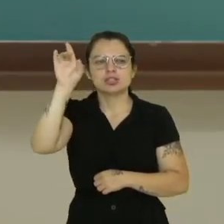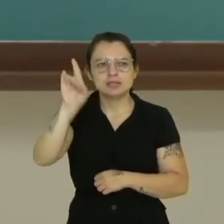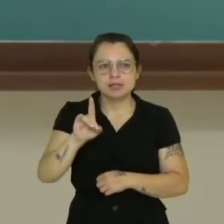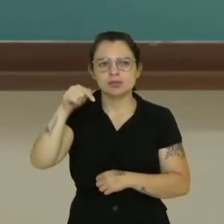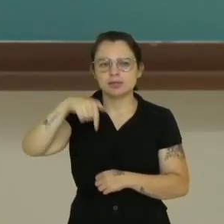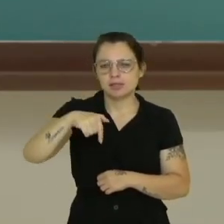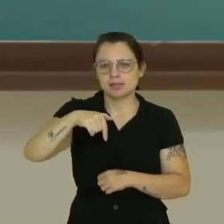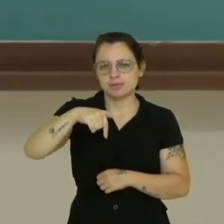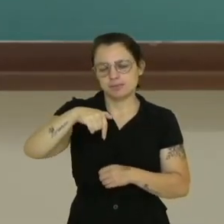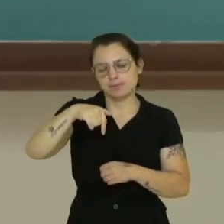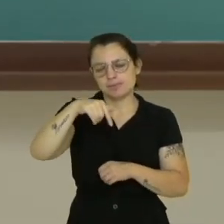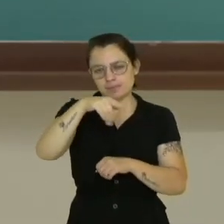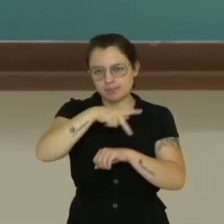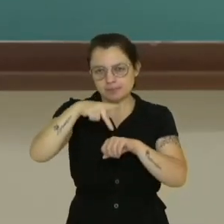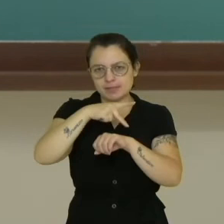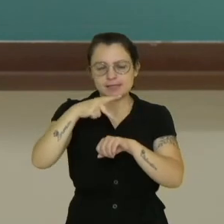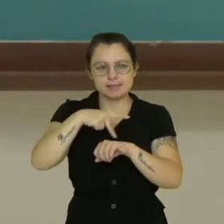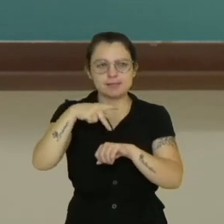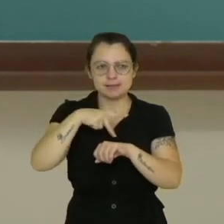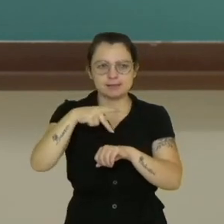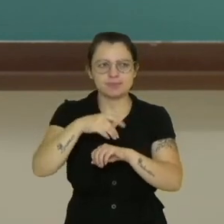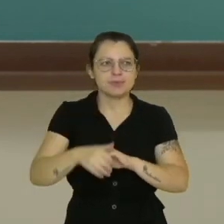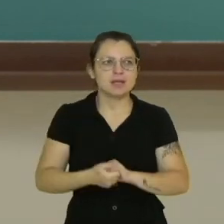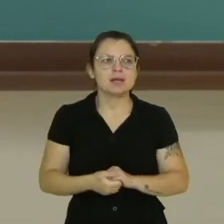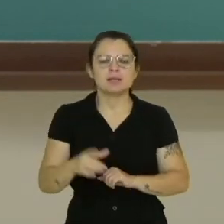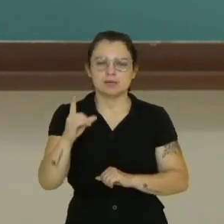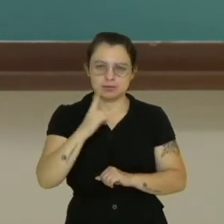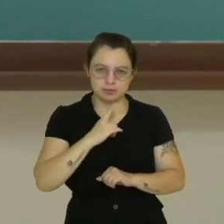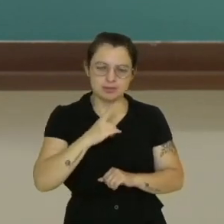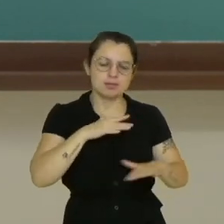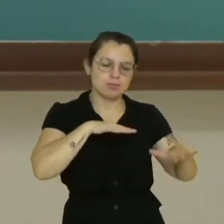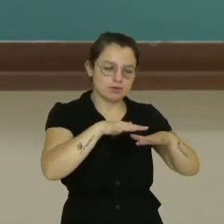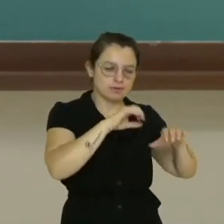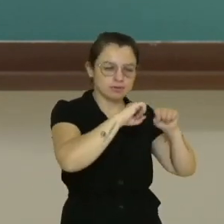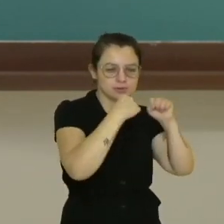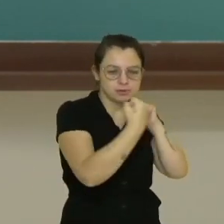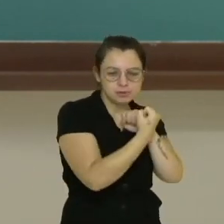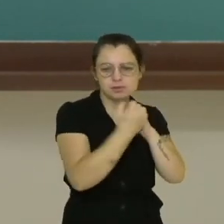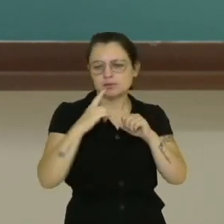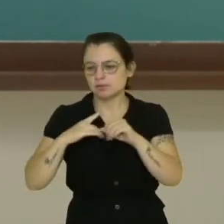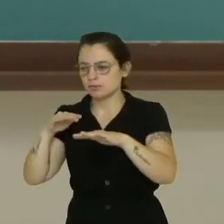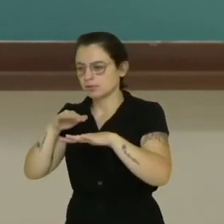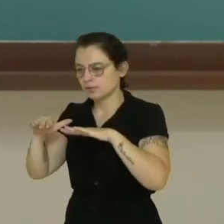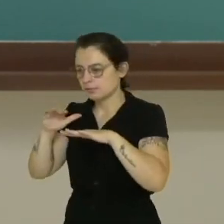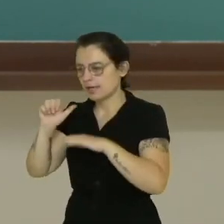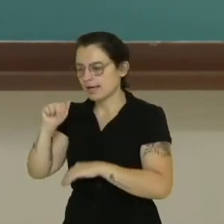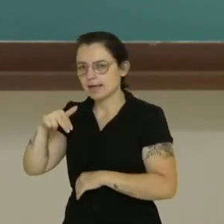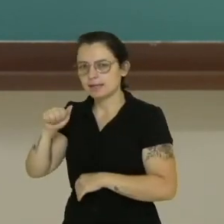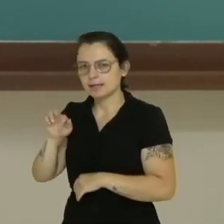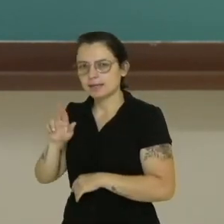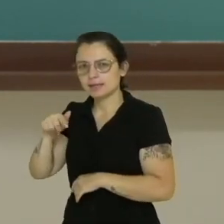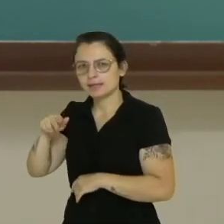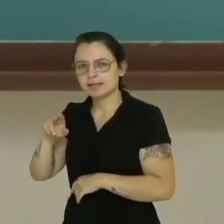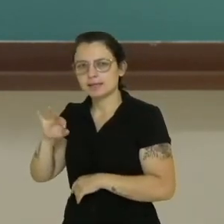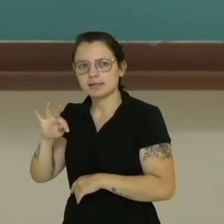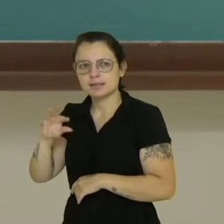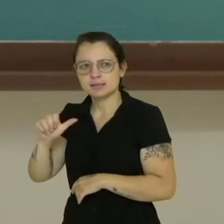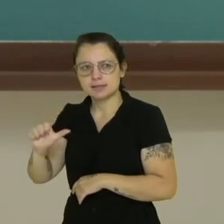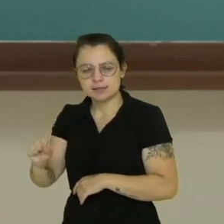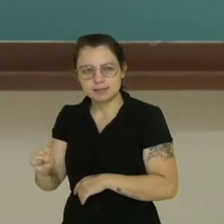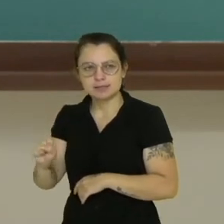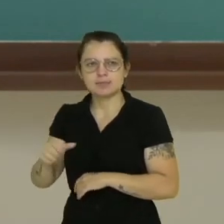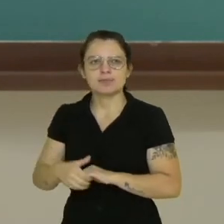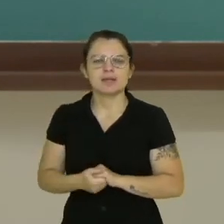como eu já havia falado anteriormente, se tem o movimento socialistas e anarquistas no Brasil. Mas é importante ressaltar que em 1917